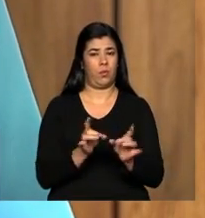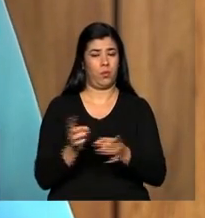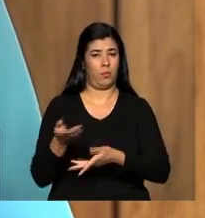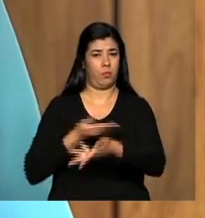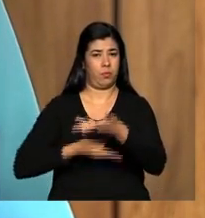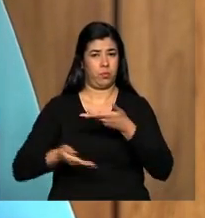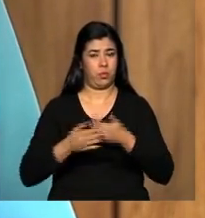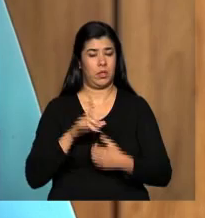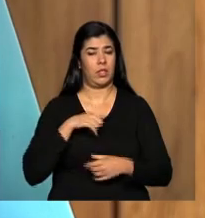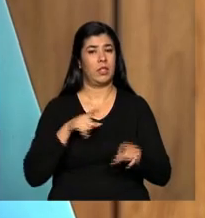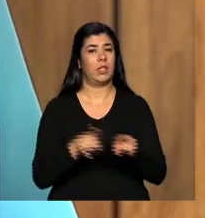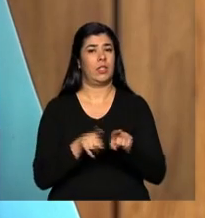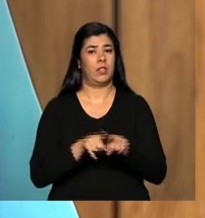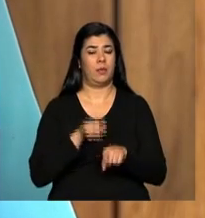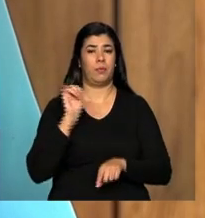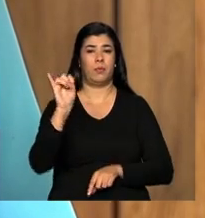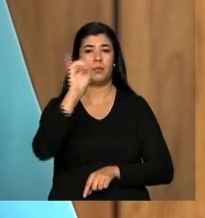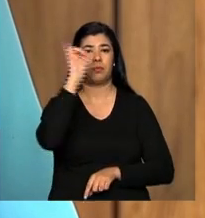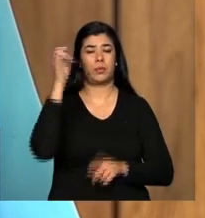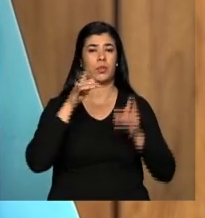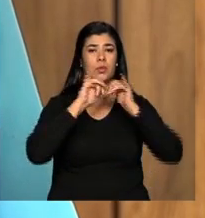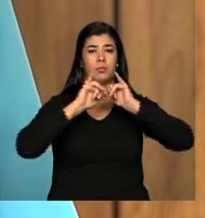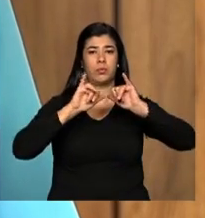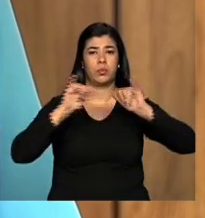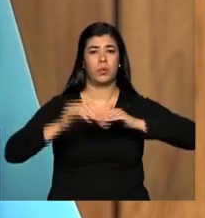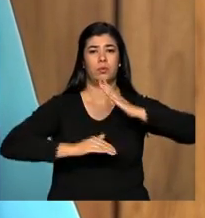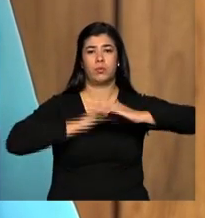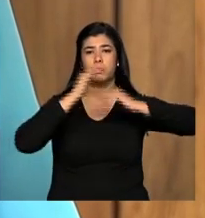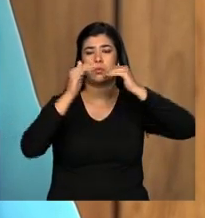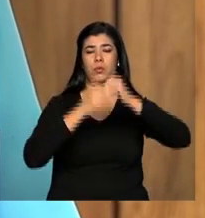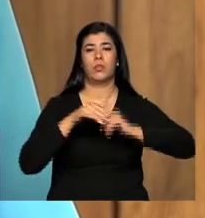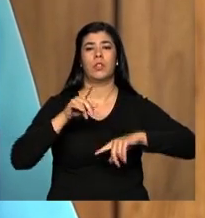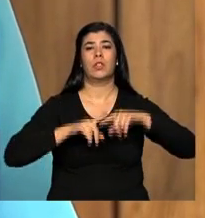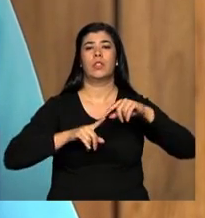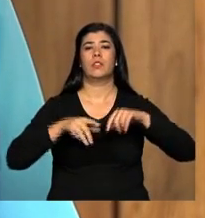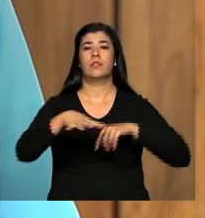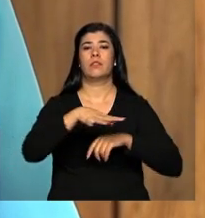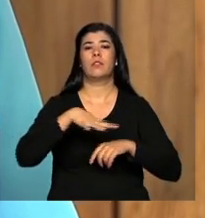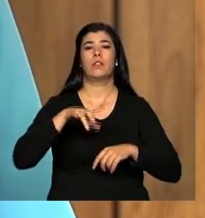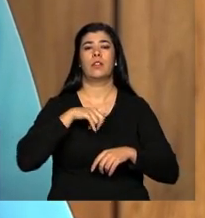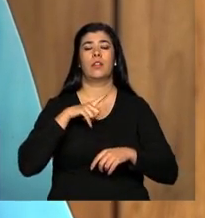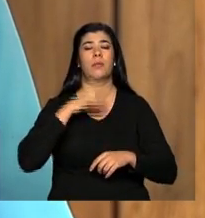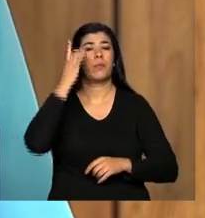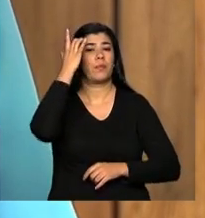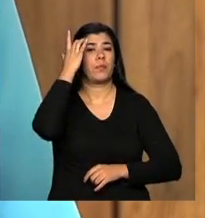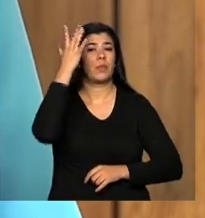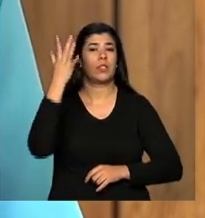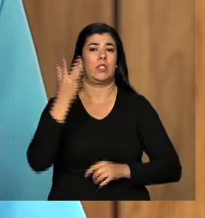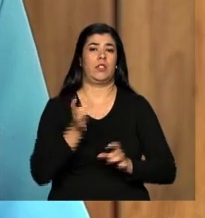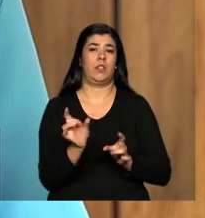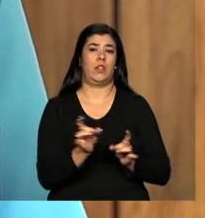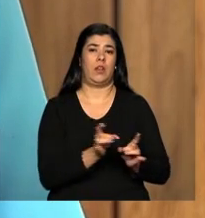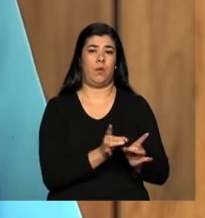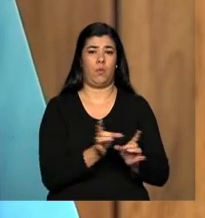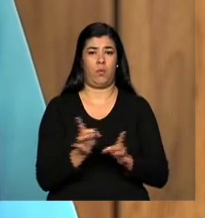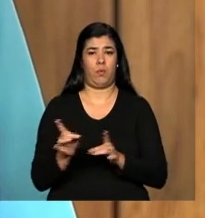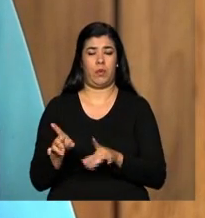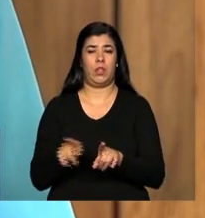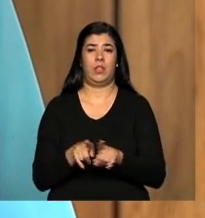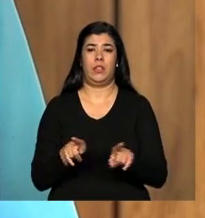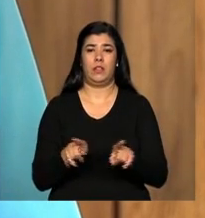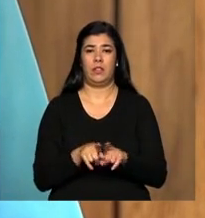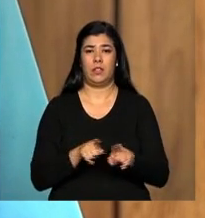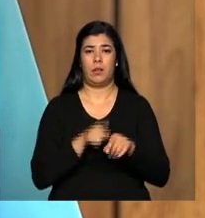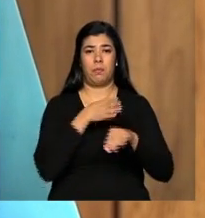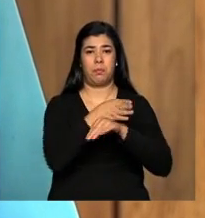também importante papel na promoção de avanços em matéria de facilitação do comércio e acesso a